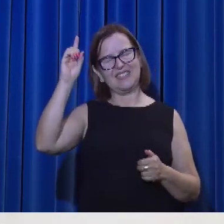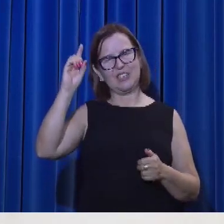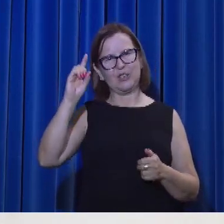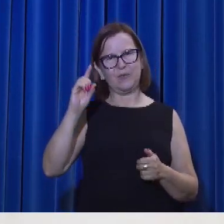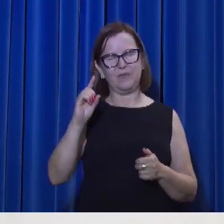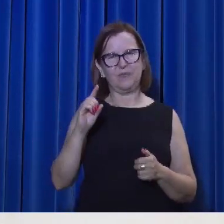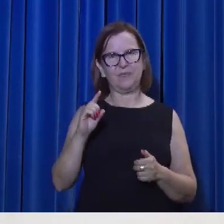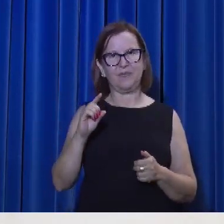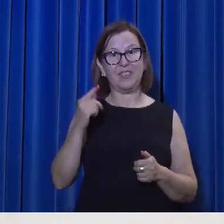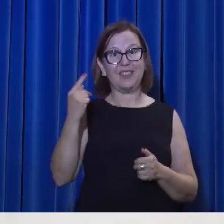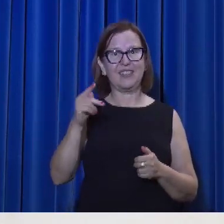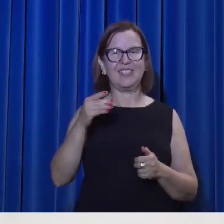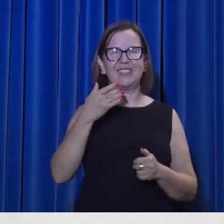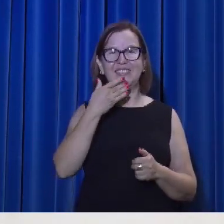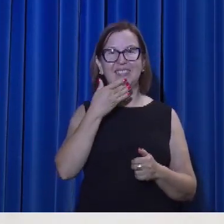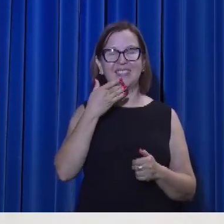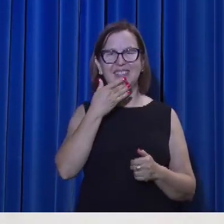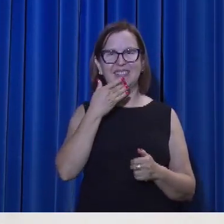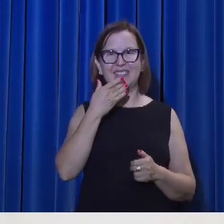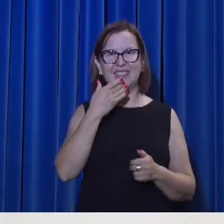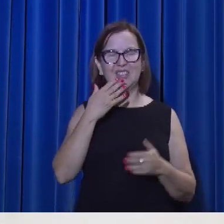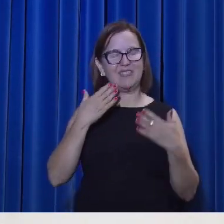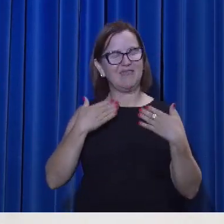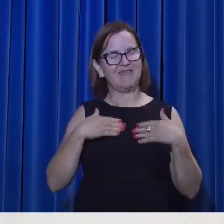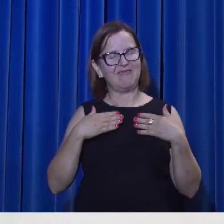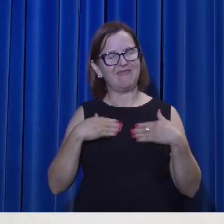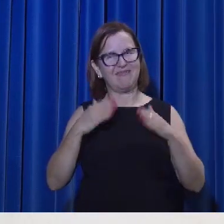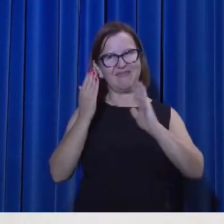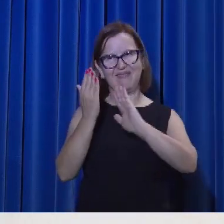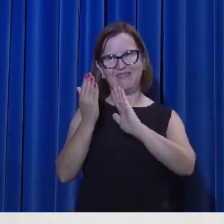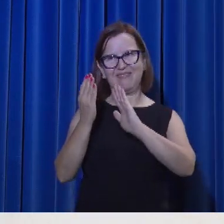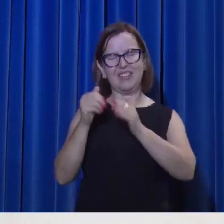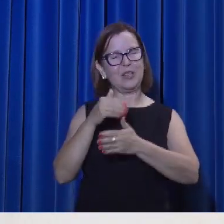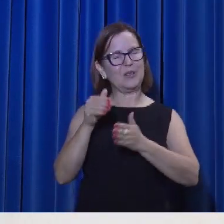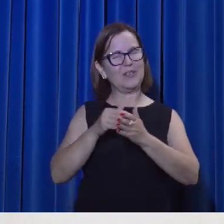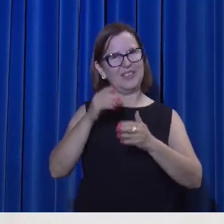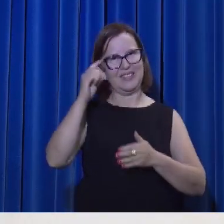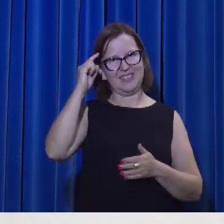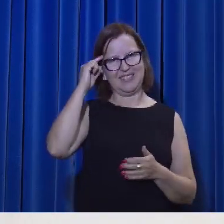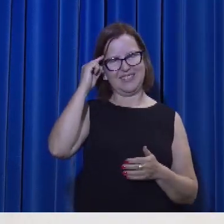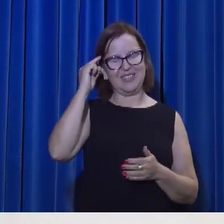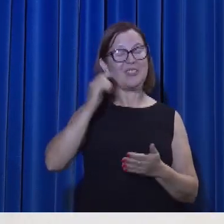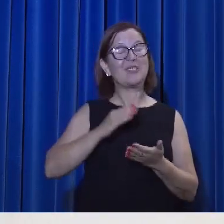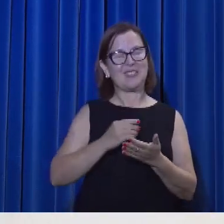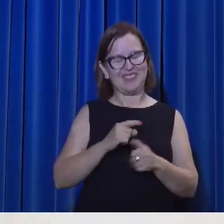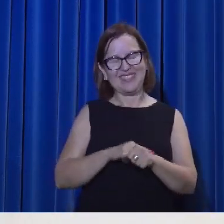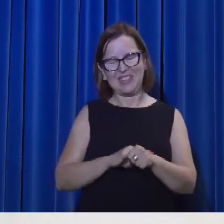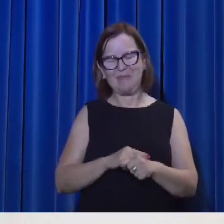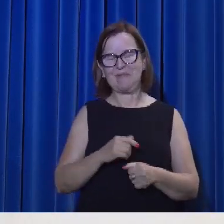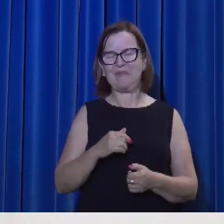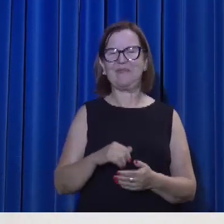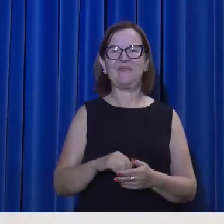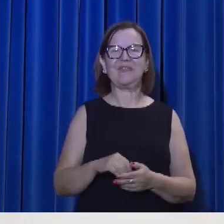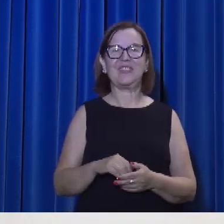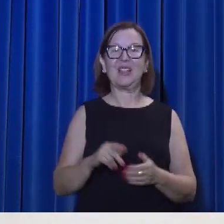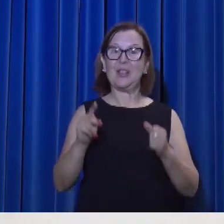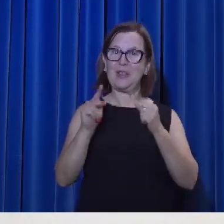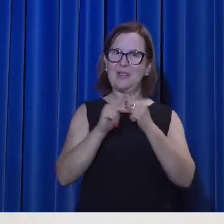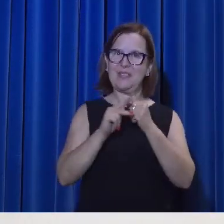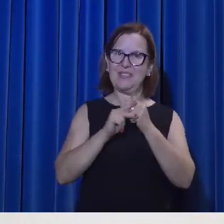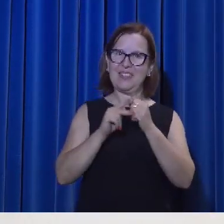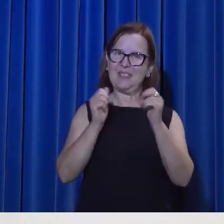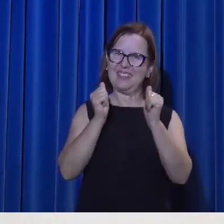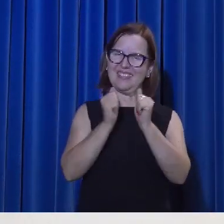suas delícias, folgando perante Ele em todo o tempo. O Verbo estava